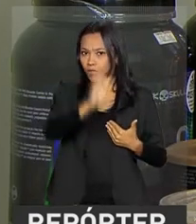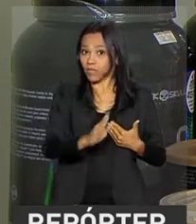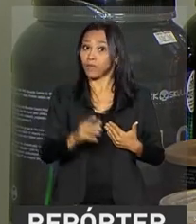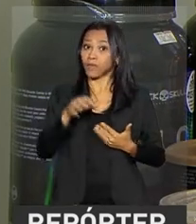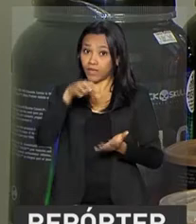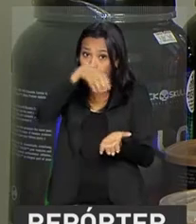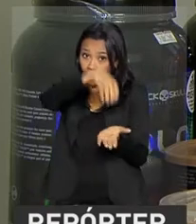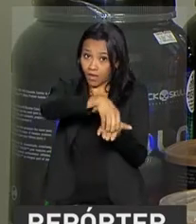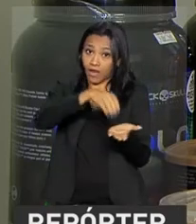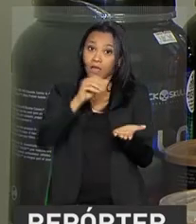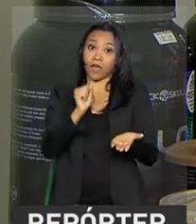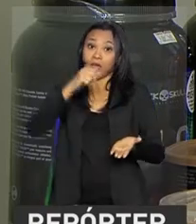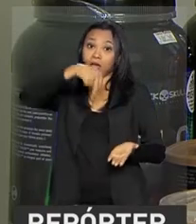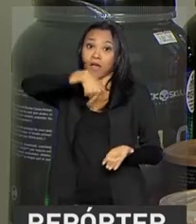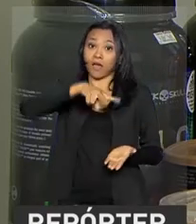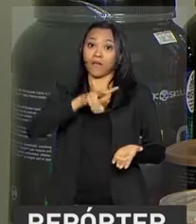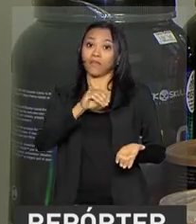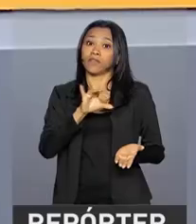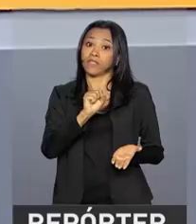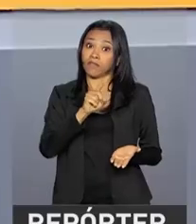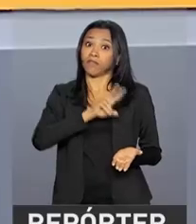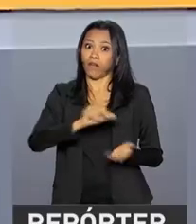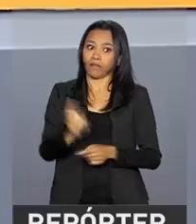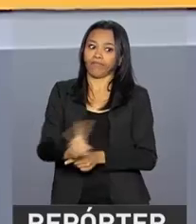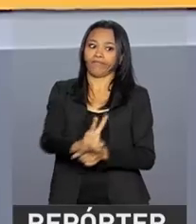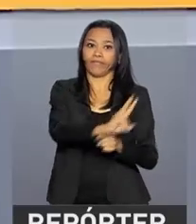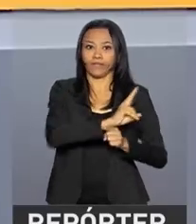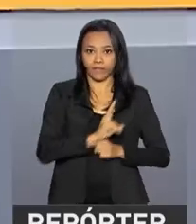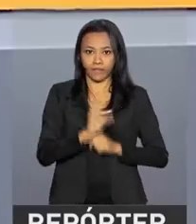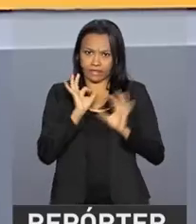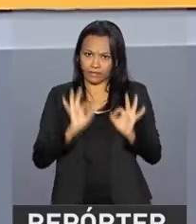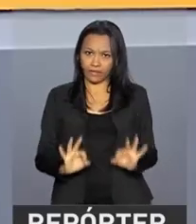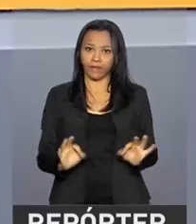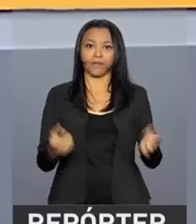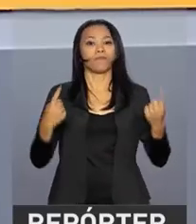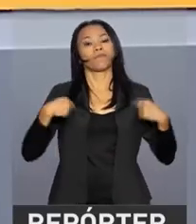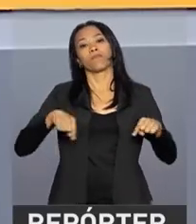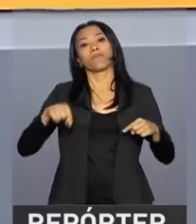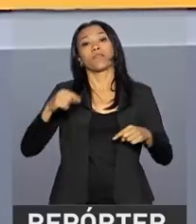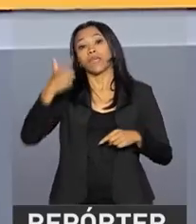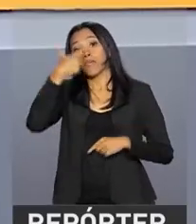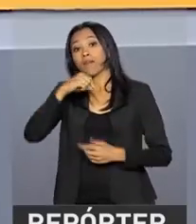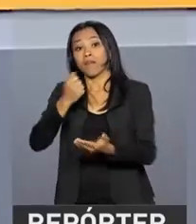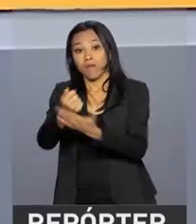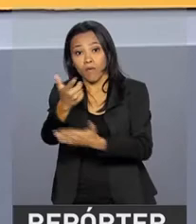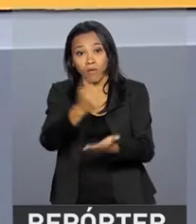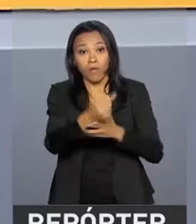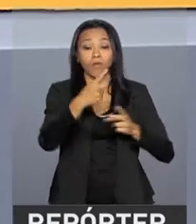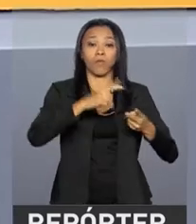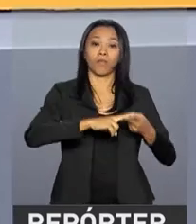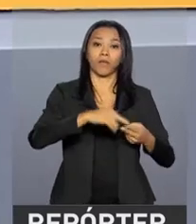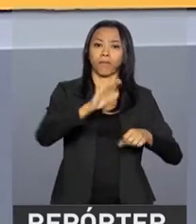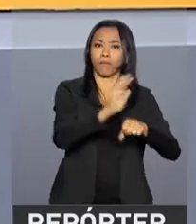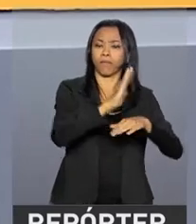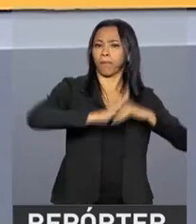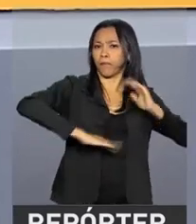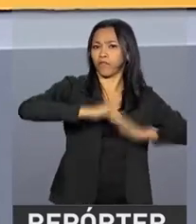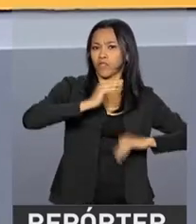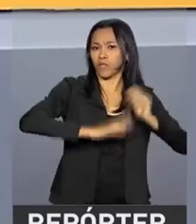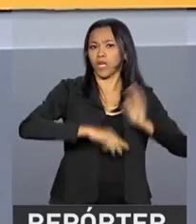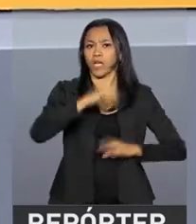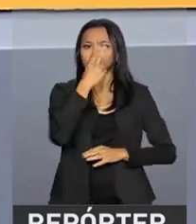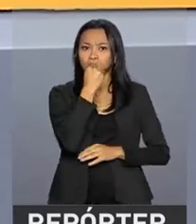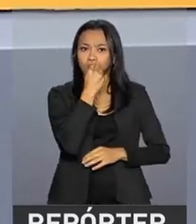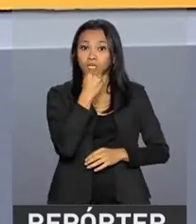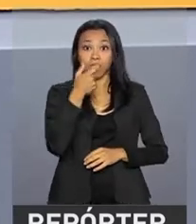pegar no pé mesmo né pra ver está tudo certinho consumidores profissionais da área de nutrição e qualquer interessado no